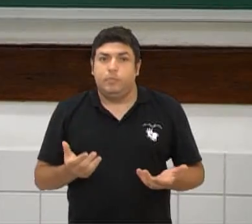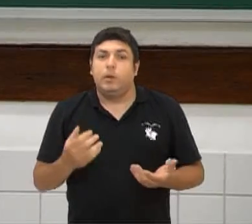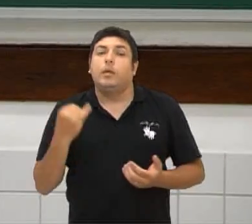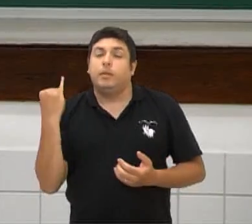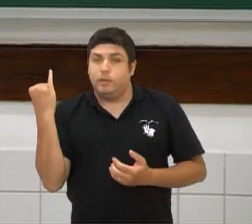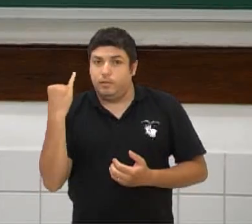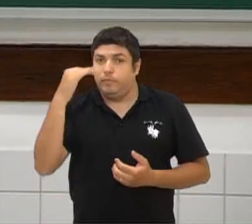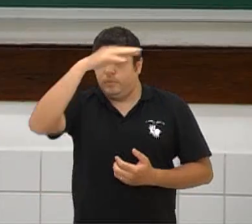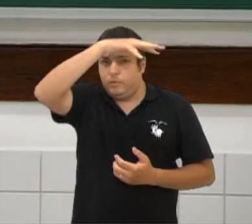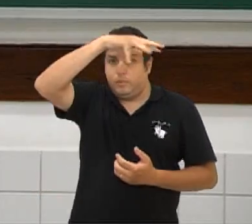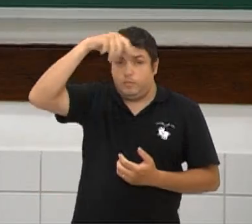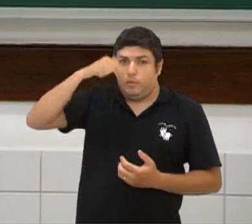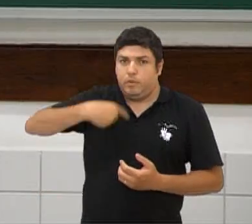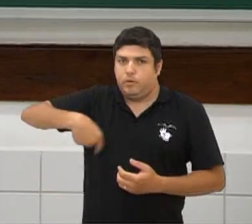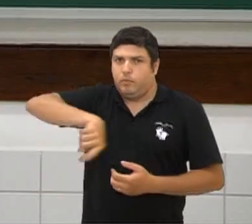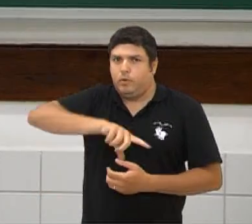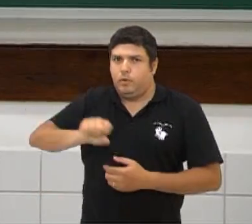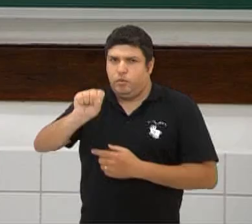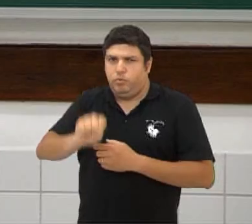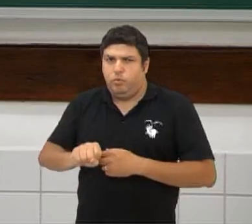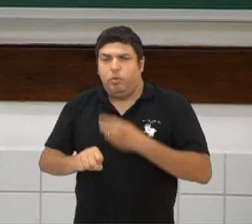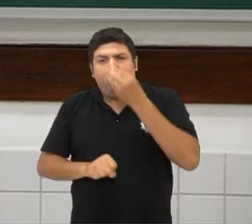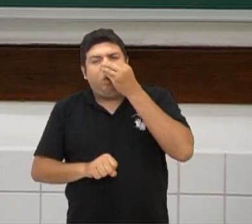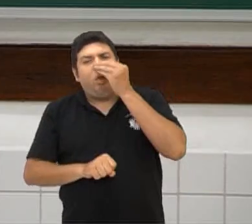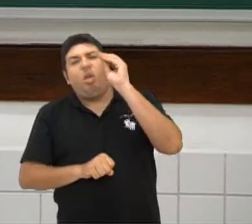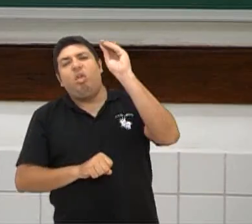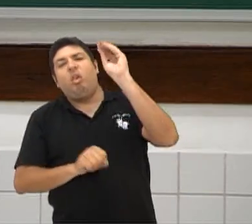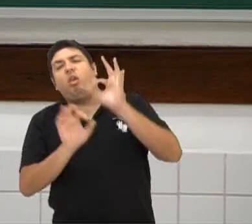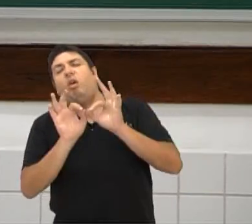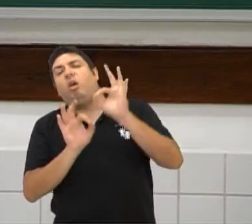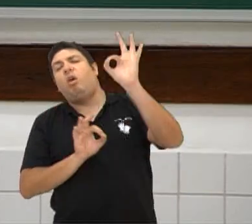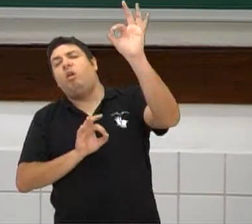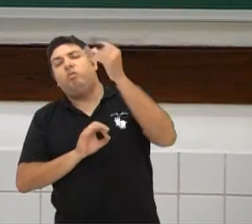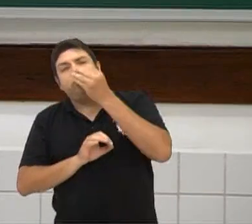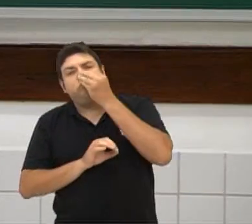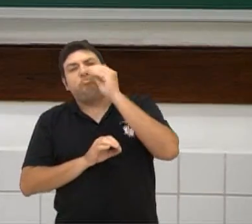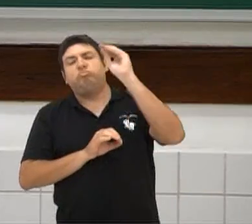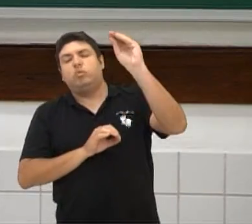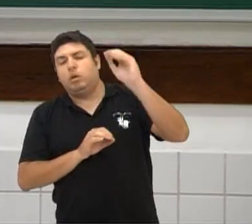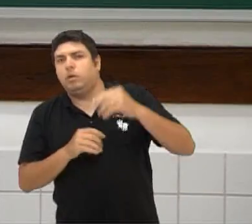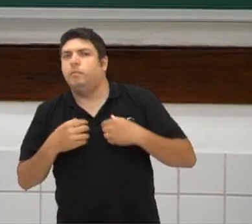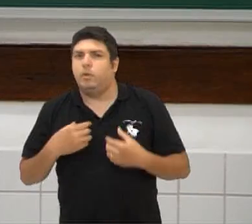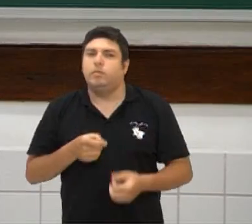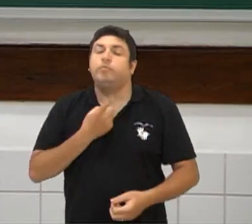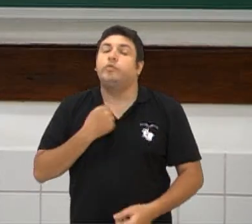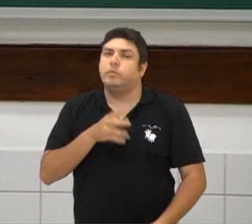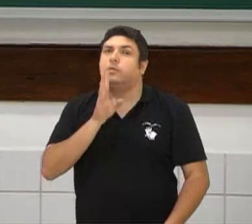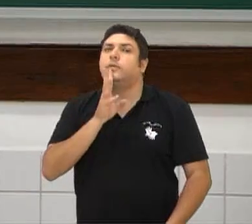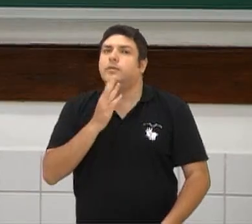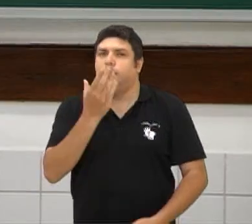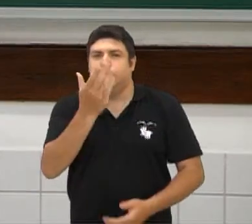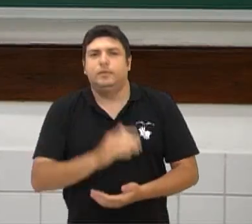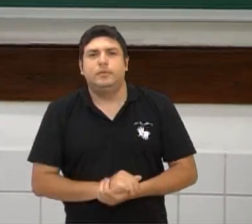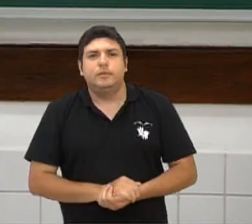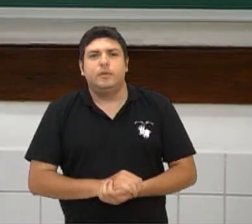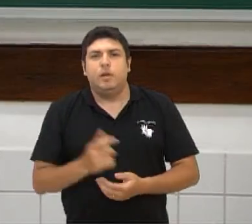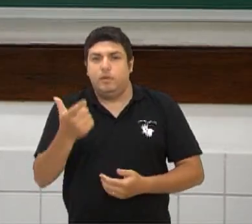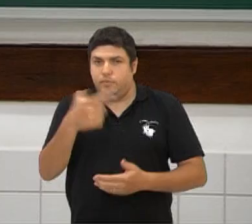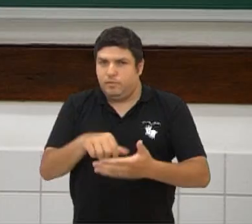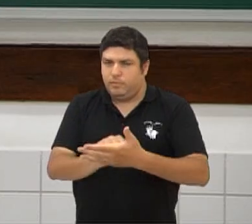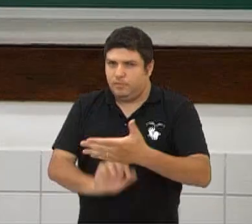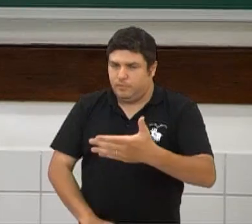para a gente aqui no Sul. Apesar da gente não dar muita bola para ela, porque ela está longe da gente, né? Mas eu quero muito conhecer lá ainda. Mais um exercício,